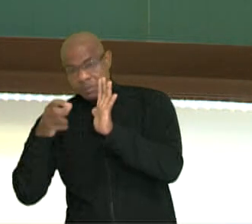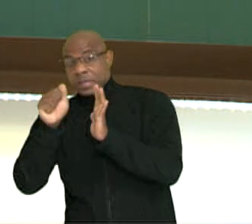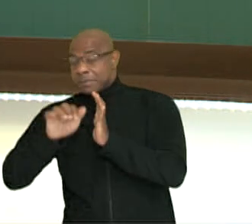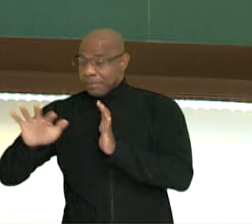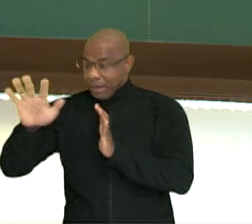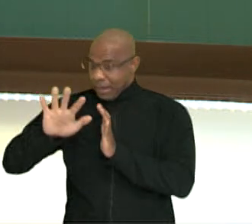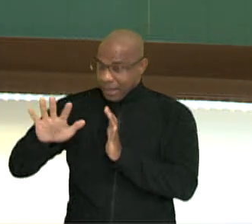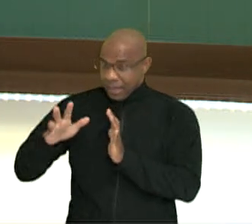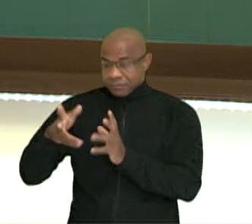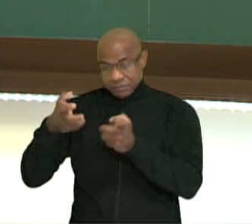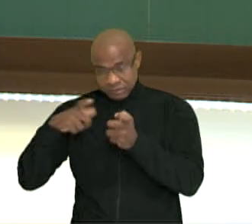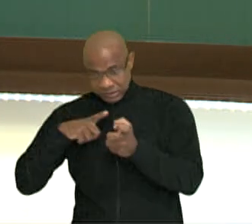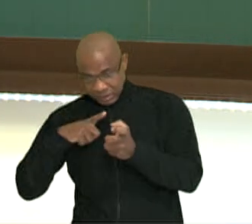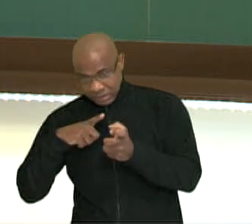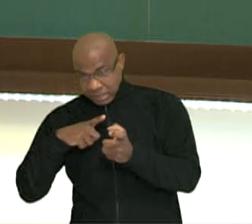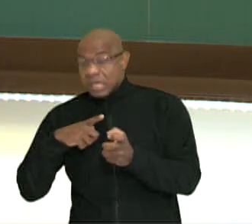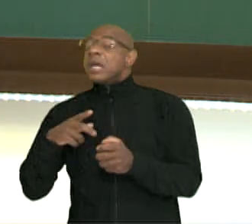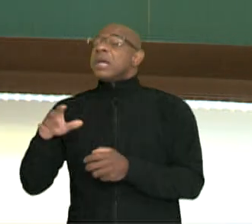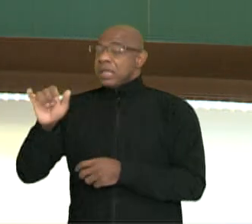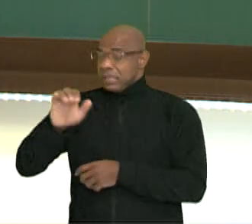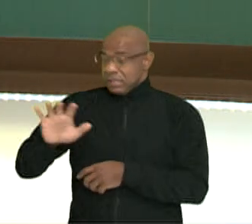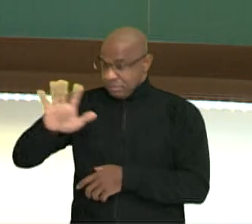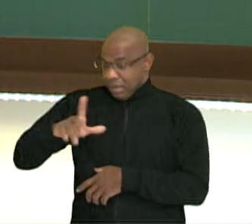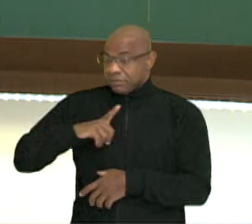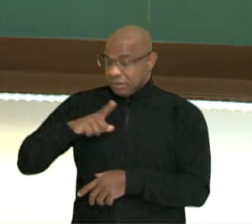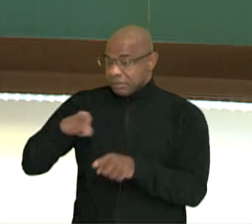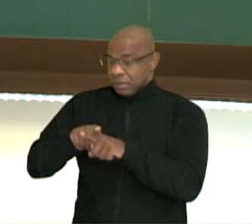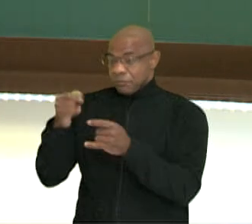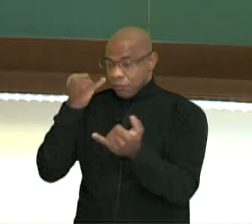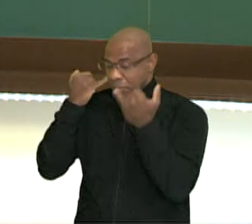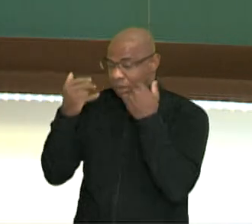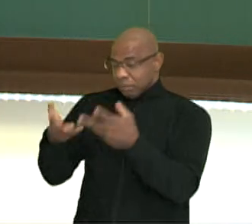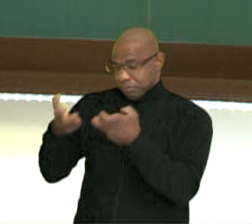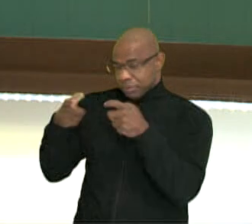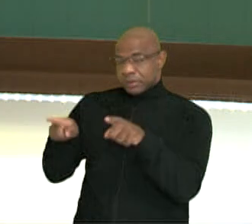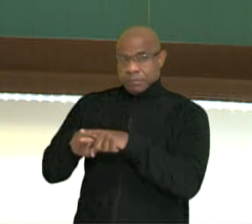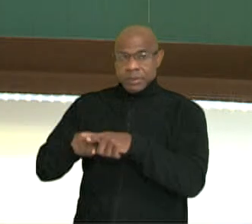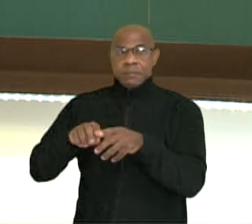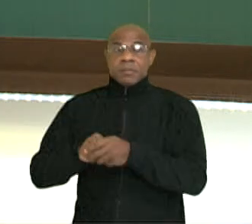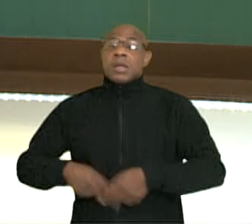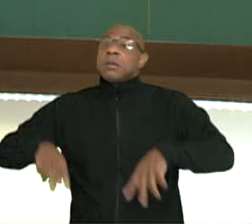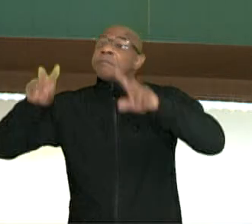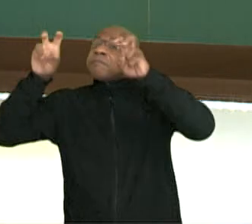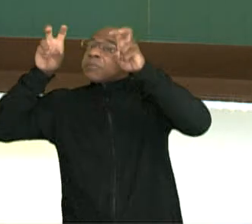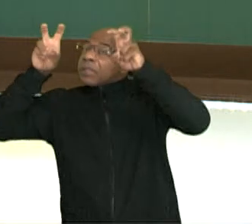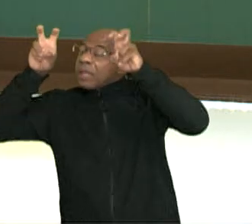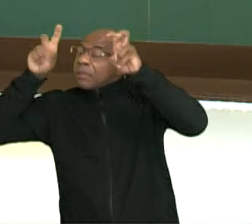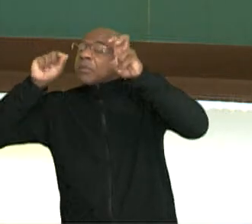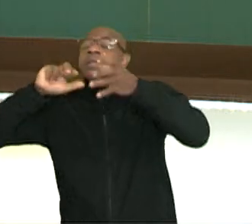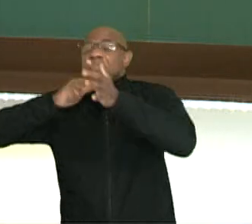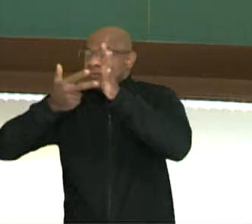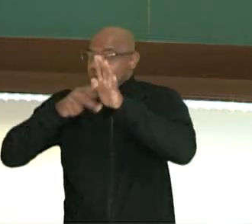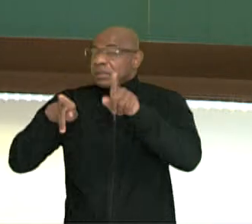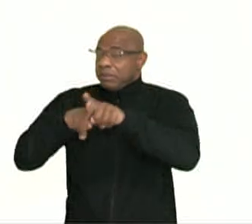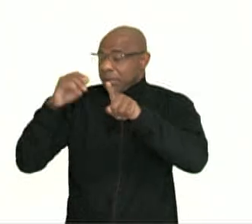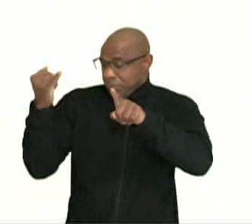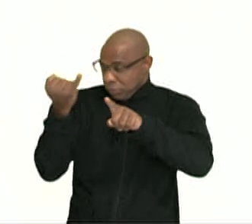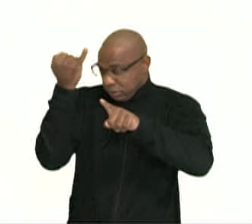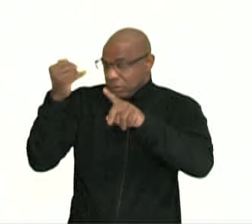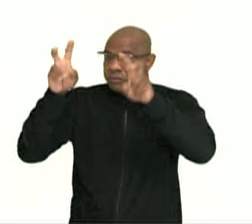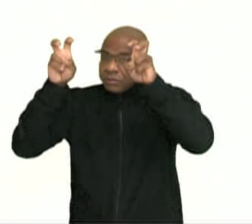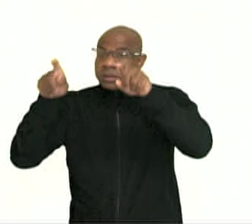imagem traz muitas informações do texto. O título, muito importante saber o que significa o título. E